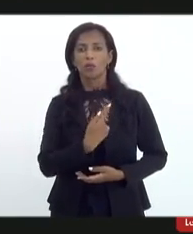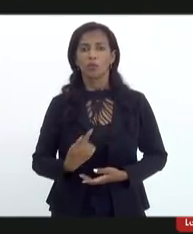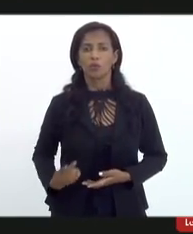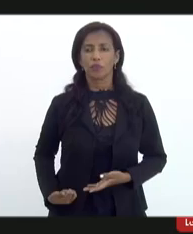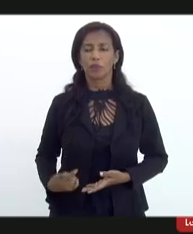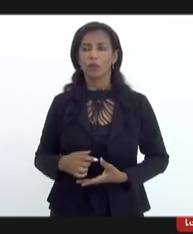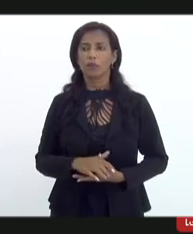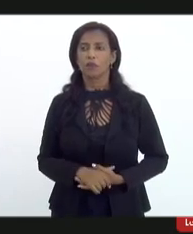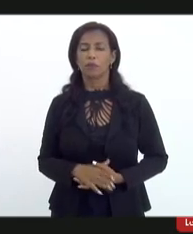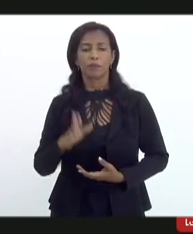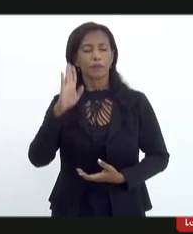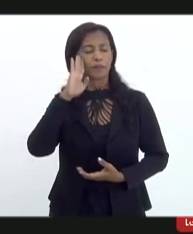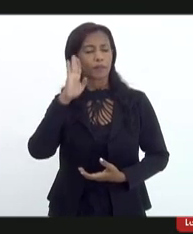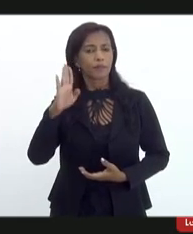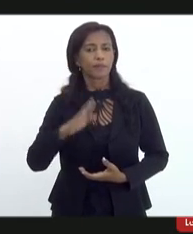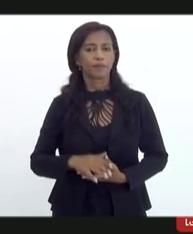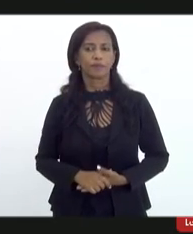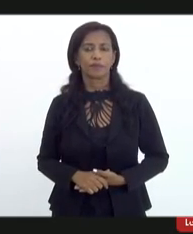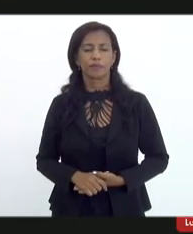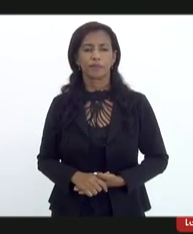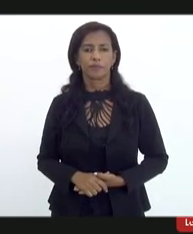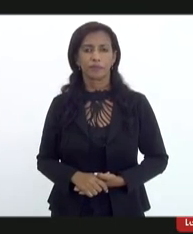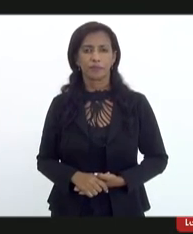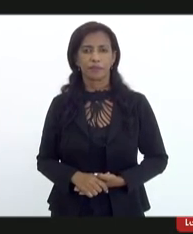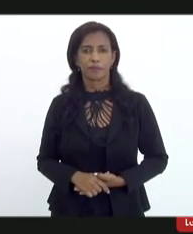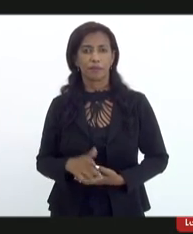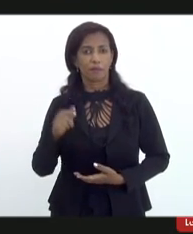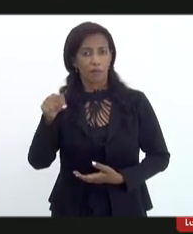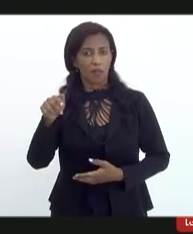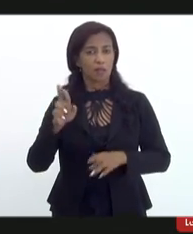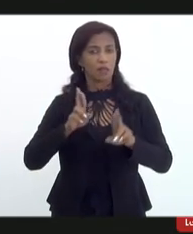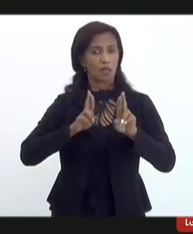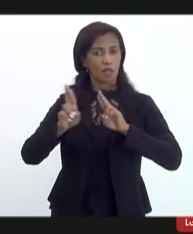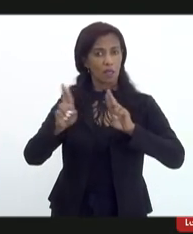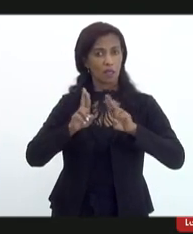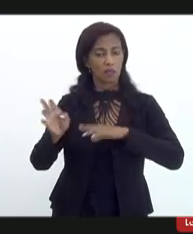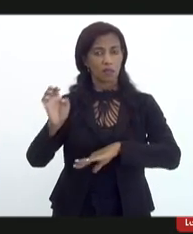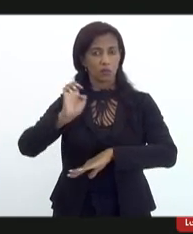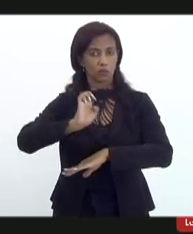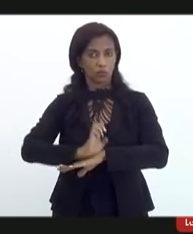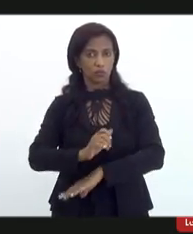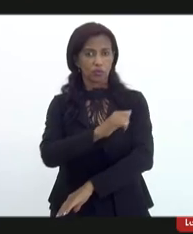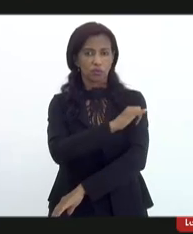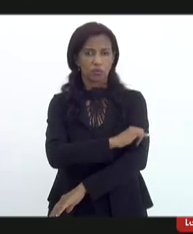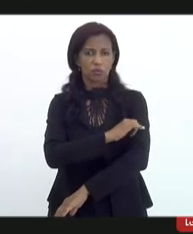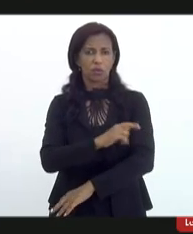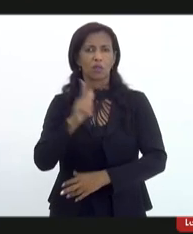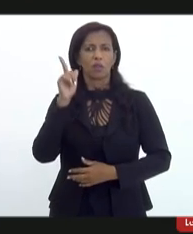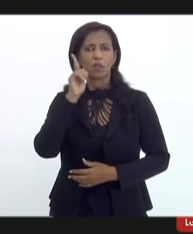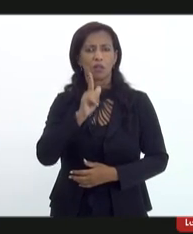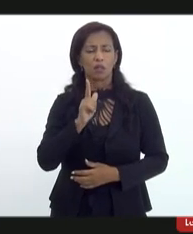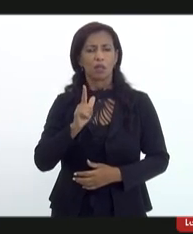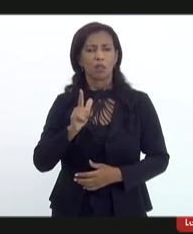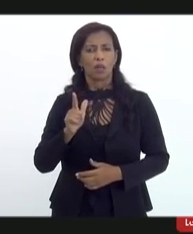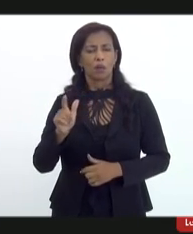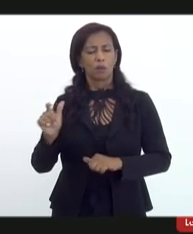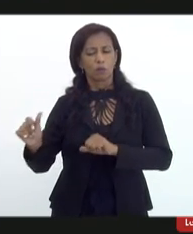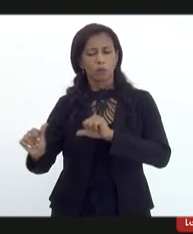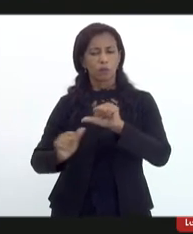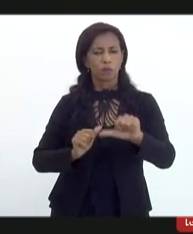Dendê, principalmente. Então, essa relação no estado do Rio de Janeiro ganha contornos ainda